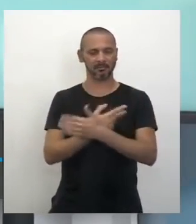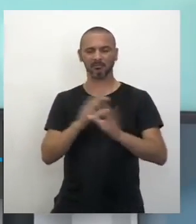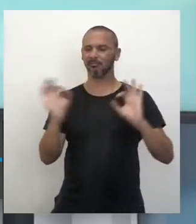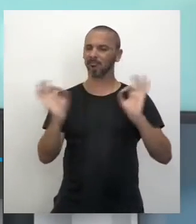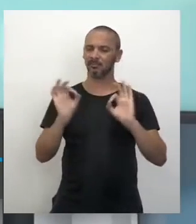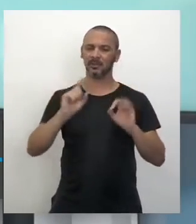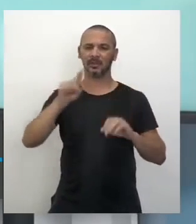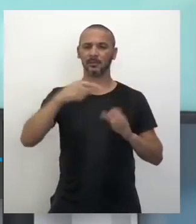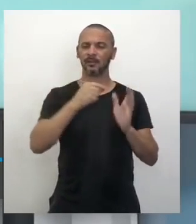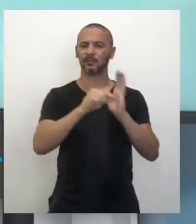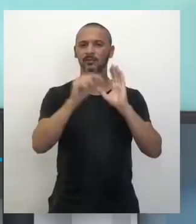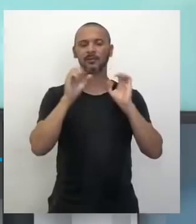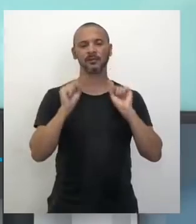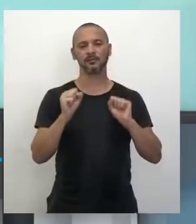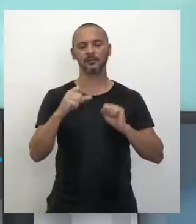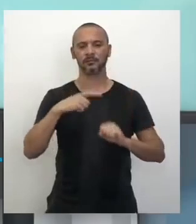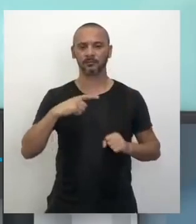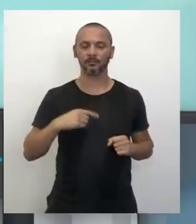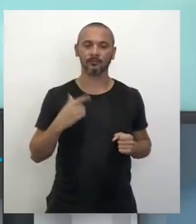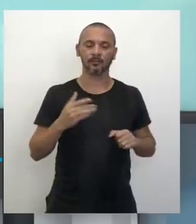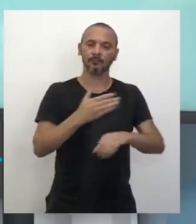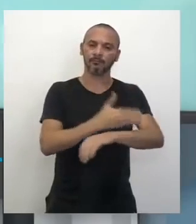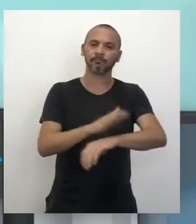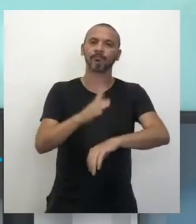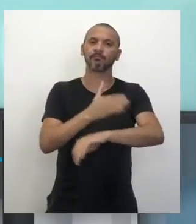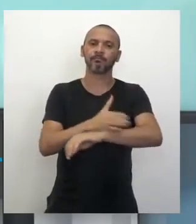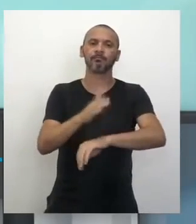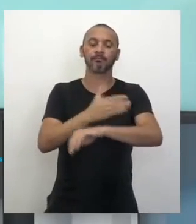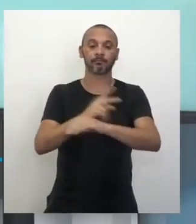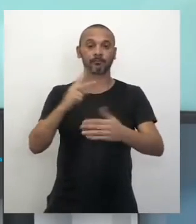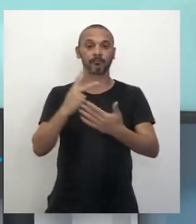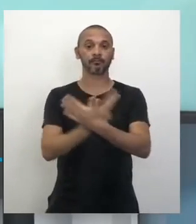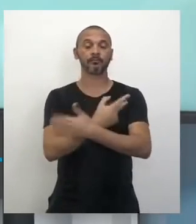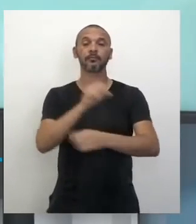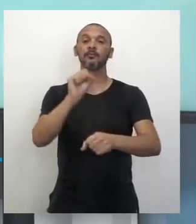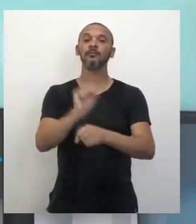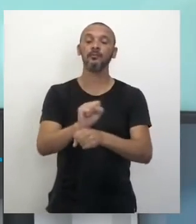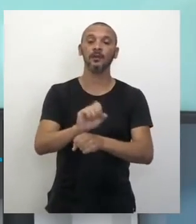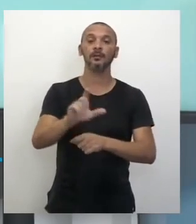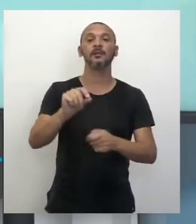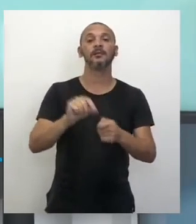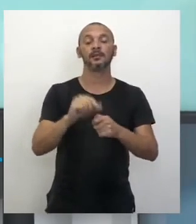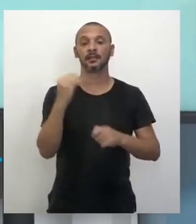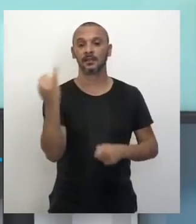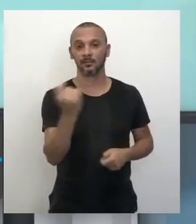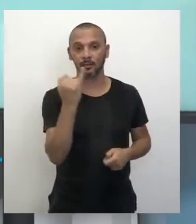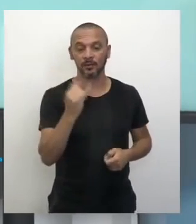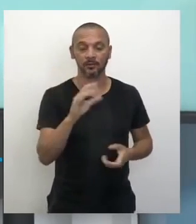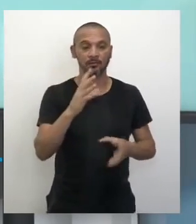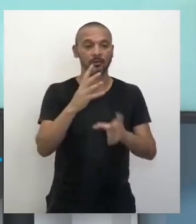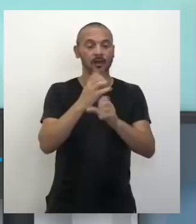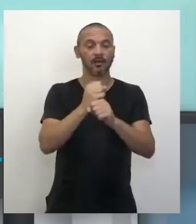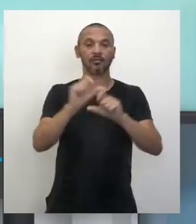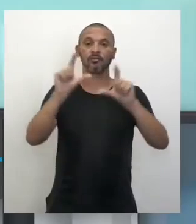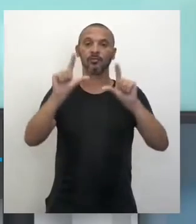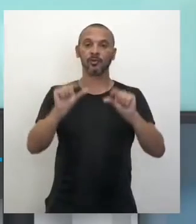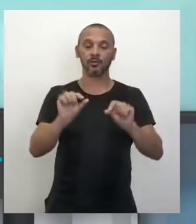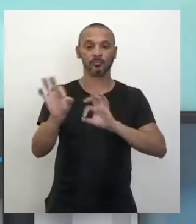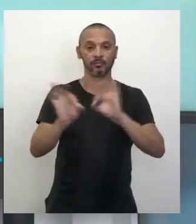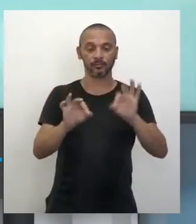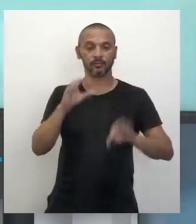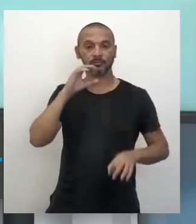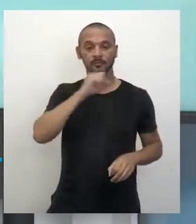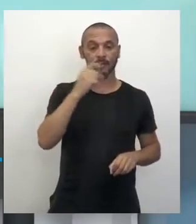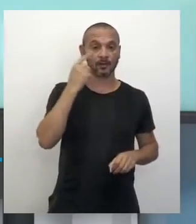corrige, tá certo? O bom é que quando você treina, você para de errar, mas é bom fazer porque reduz os cálculos e mostra agilidade. Olha, eu vou fazer